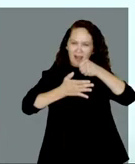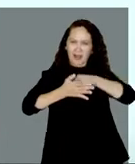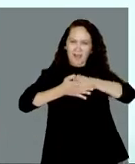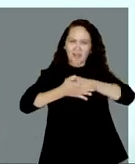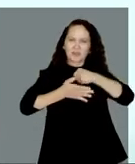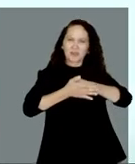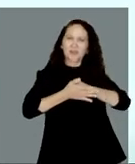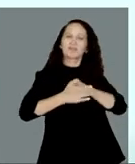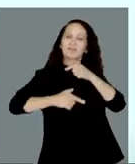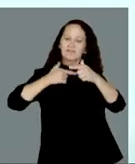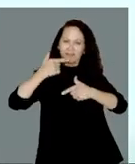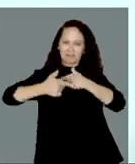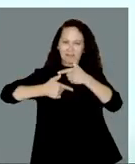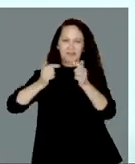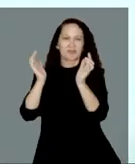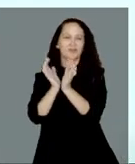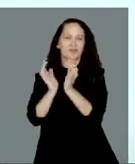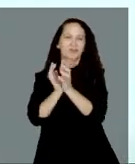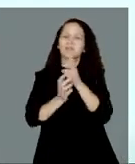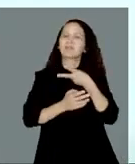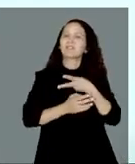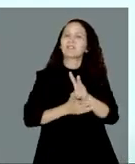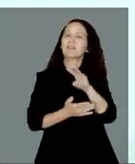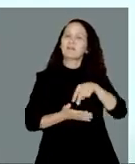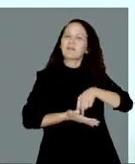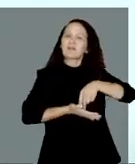todos nós nos orgulhemos.